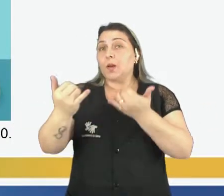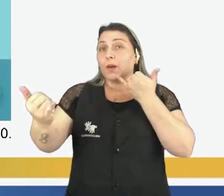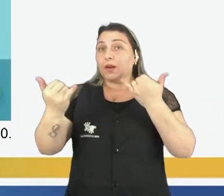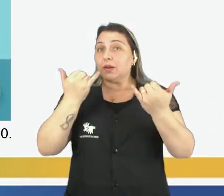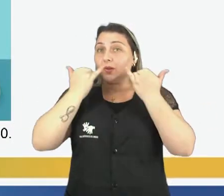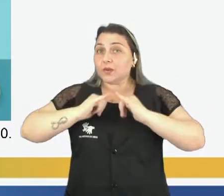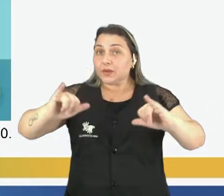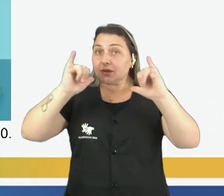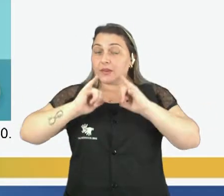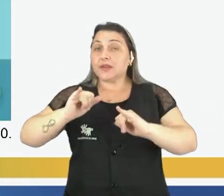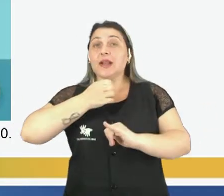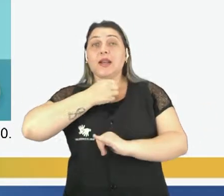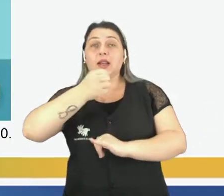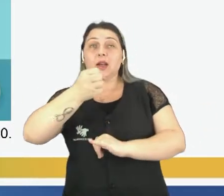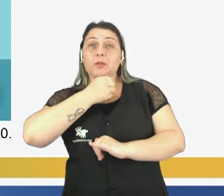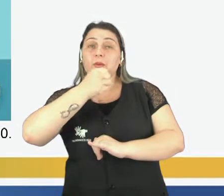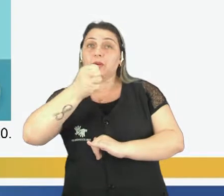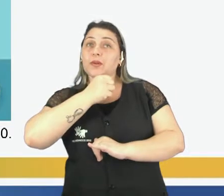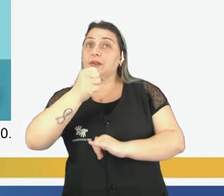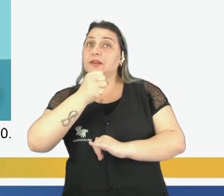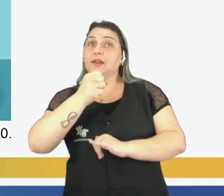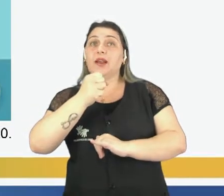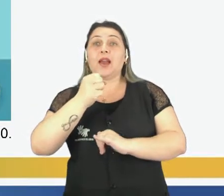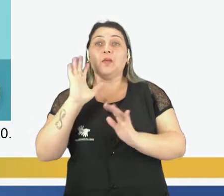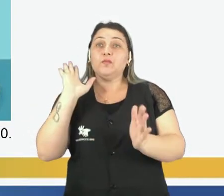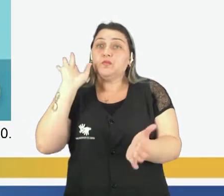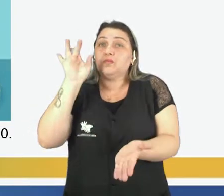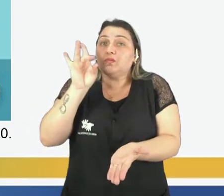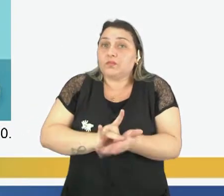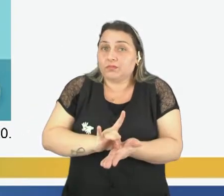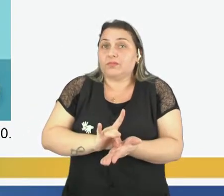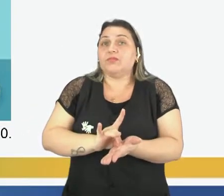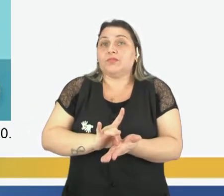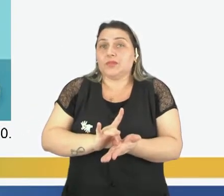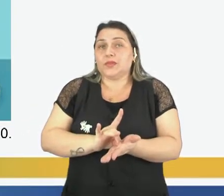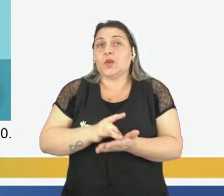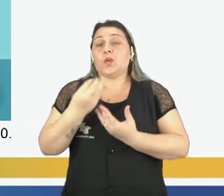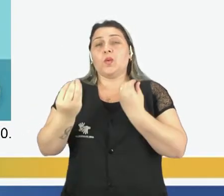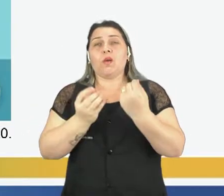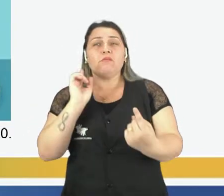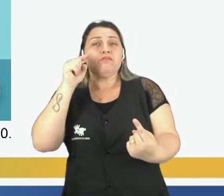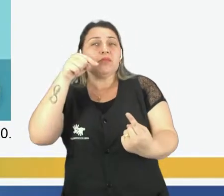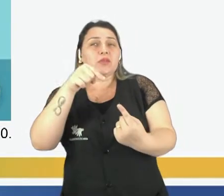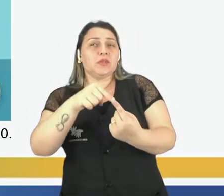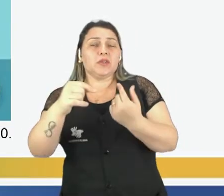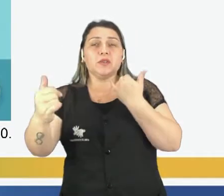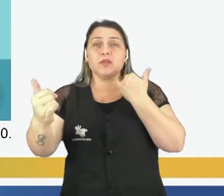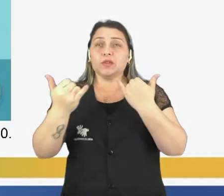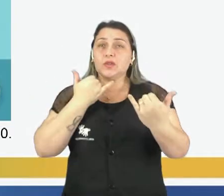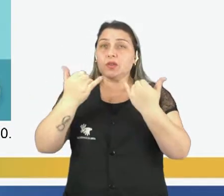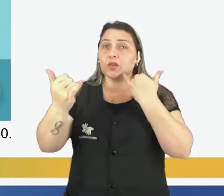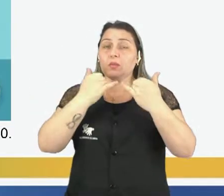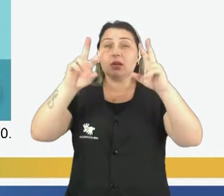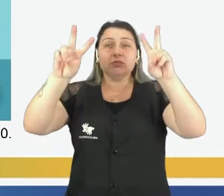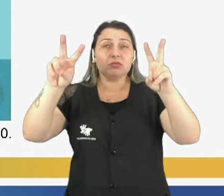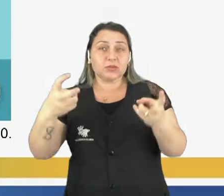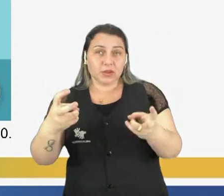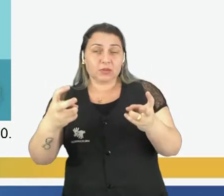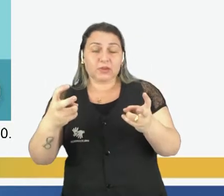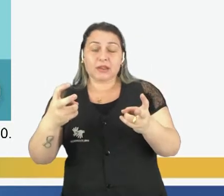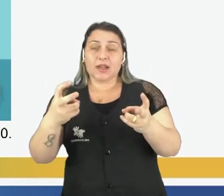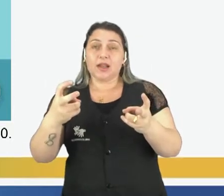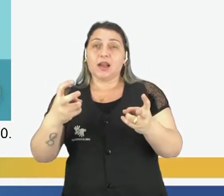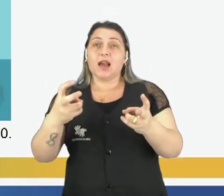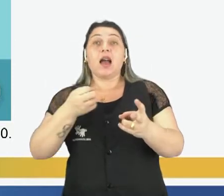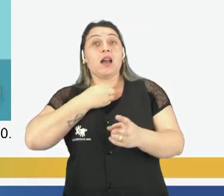a reportagem não se prende à cobertura de um fato. Com o objetivo de informar sobre um assunto, nem